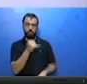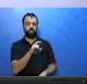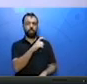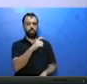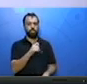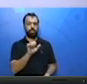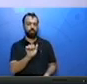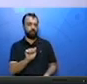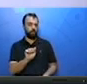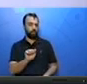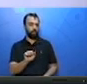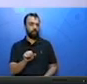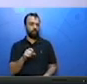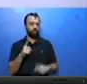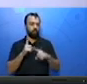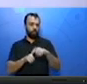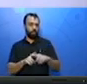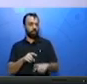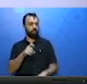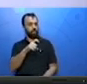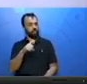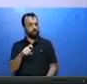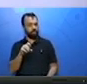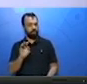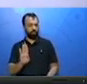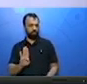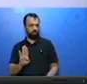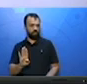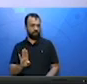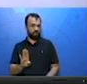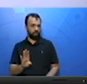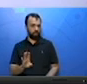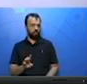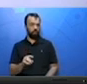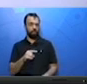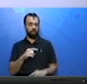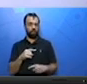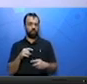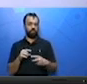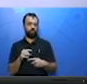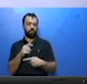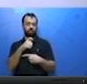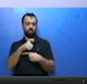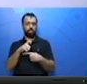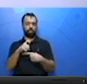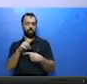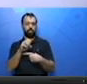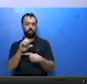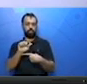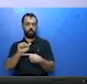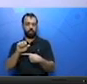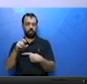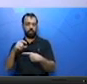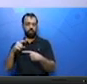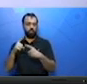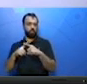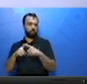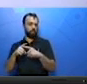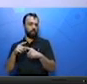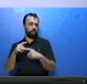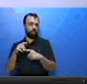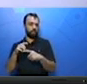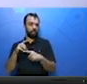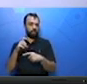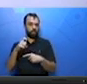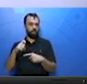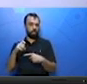Vírgula, porque isso aqui é uma coordenada do plano cartesiano. E x, o y de um vértice mais o